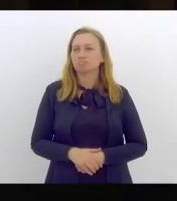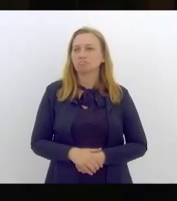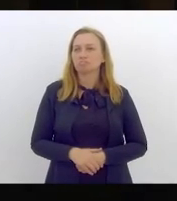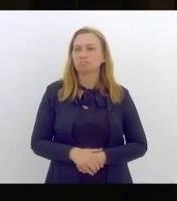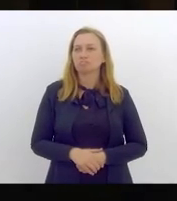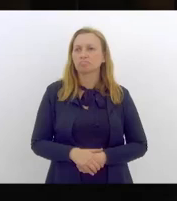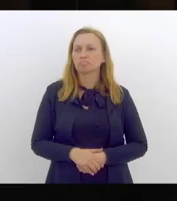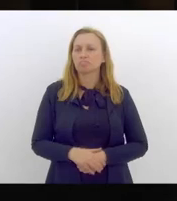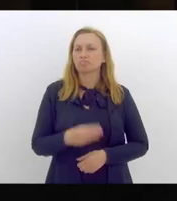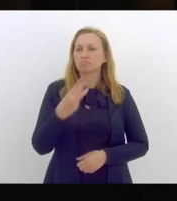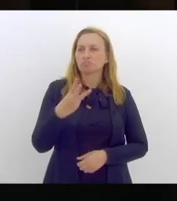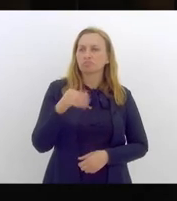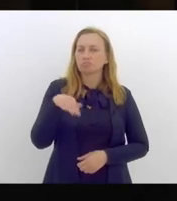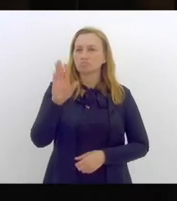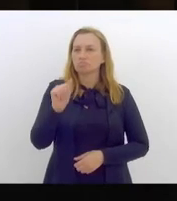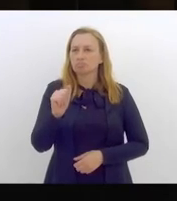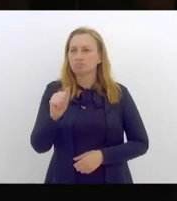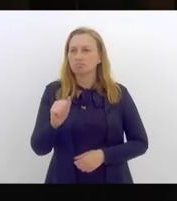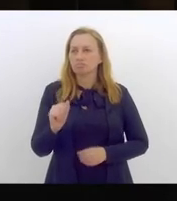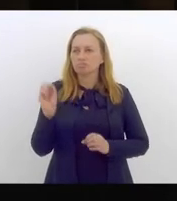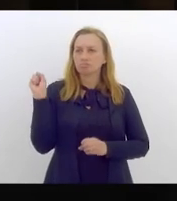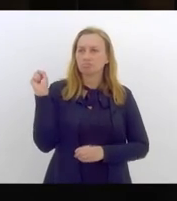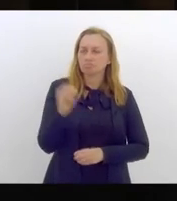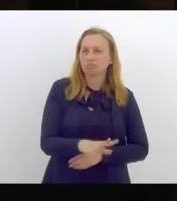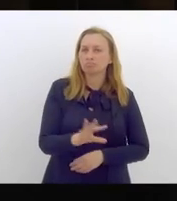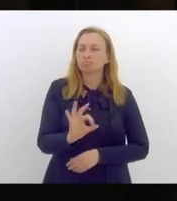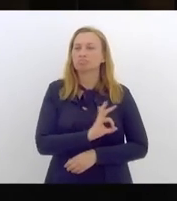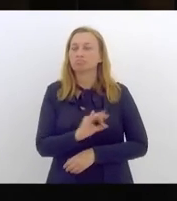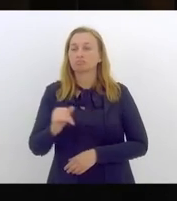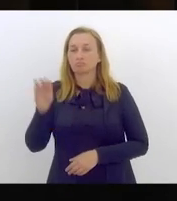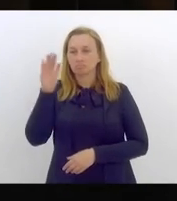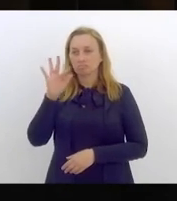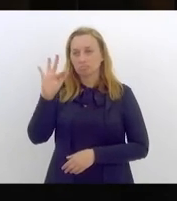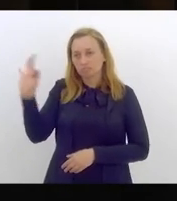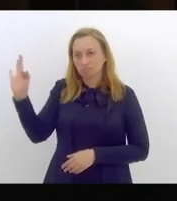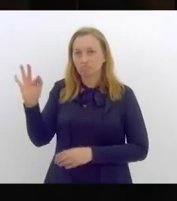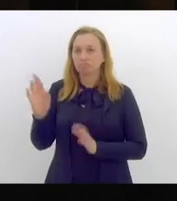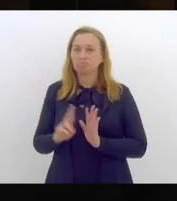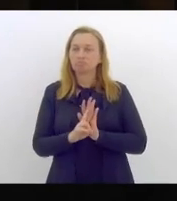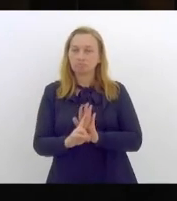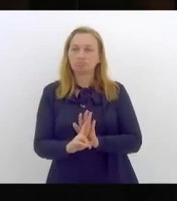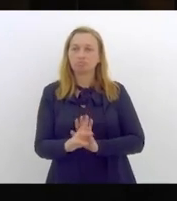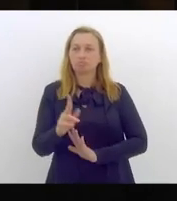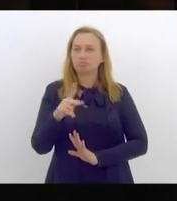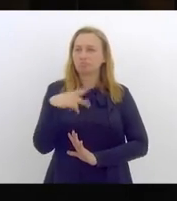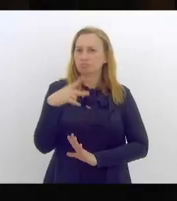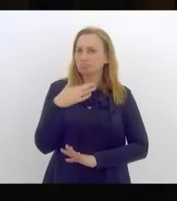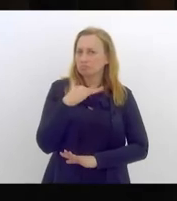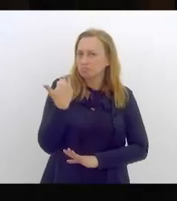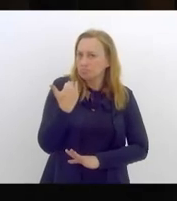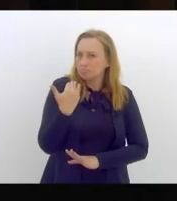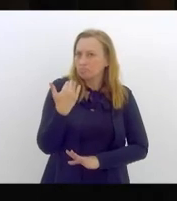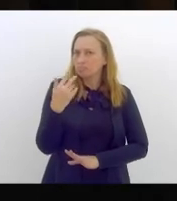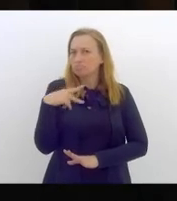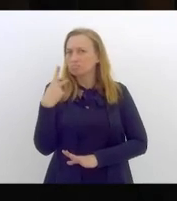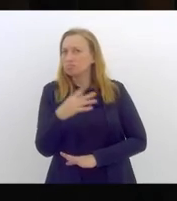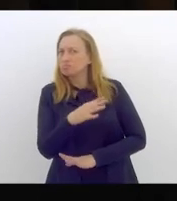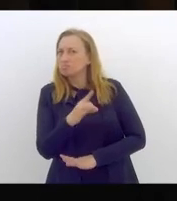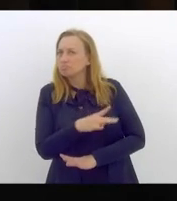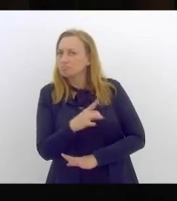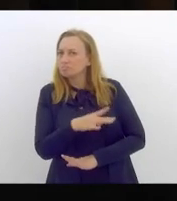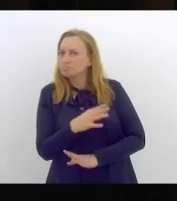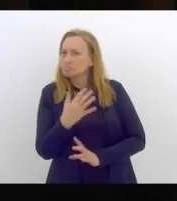3 granadas em cima de policiais federais. É isso que representa a política da morte, a política do medo,